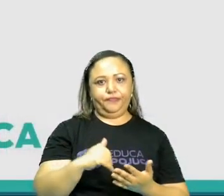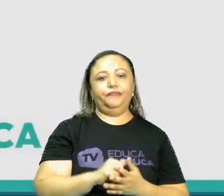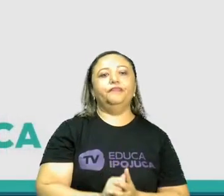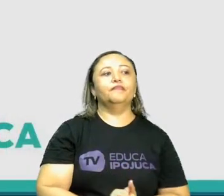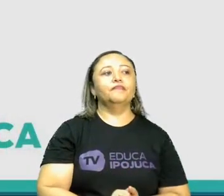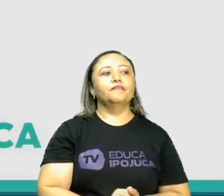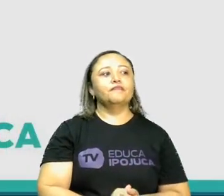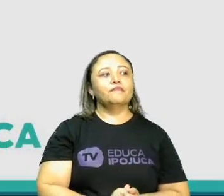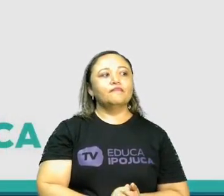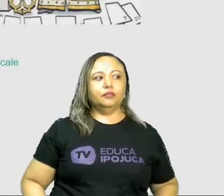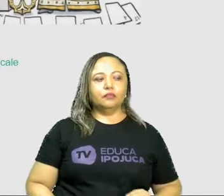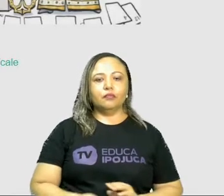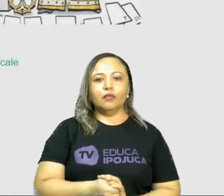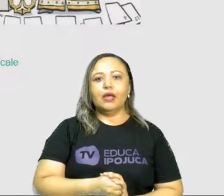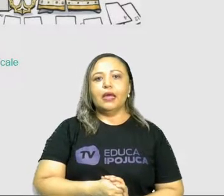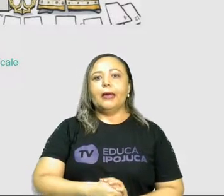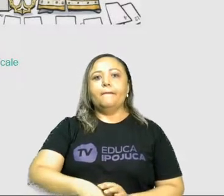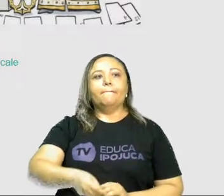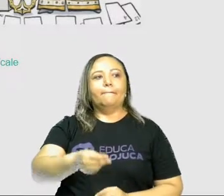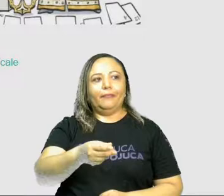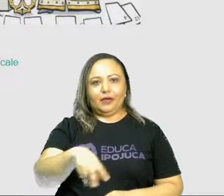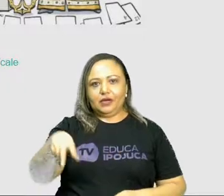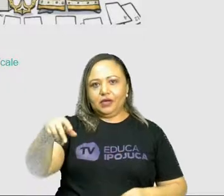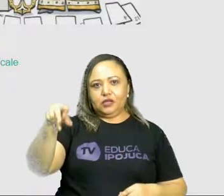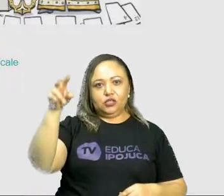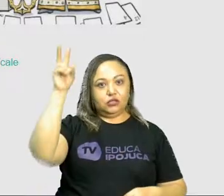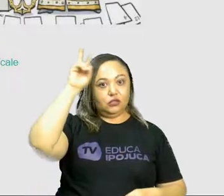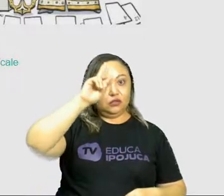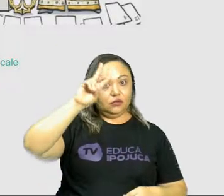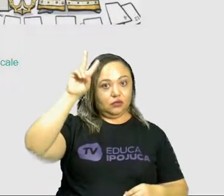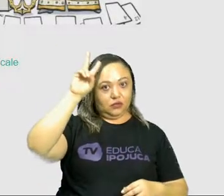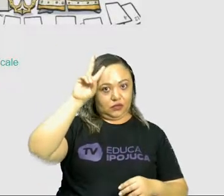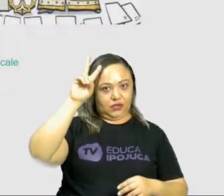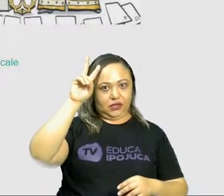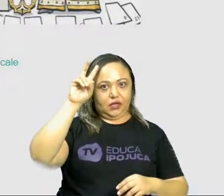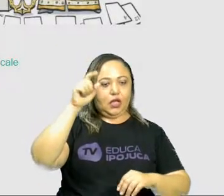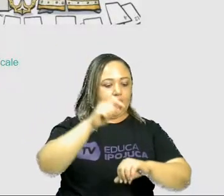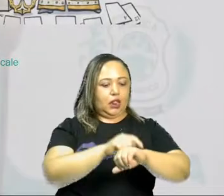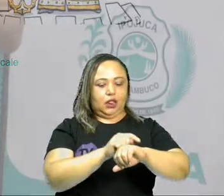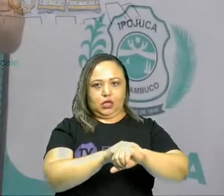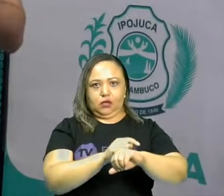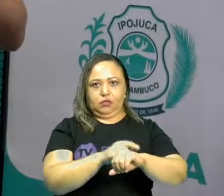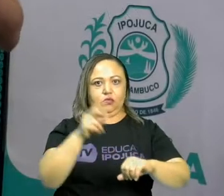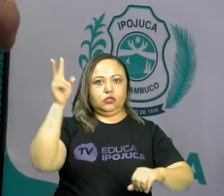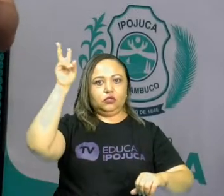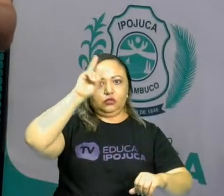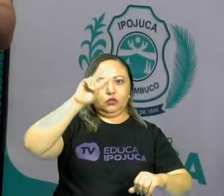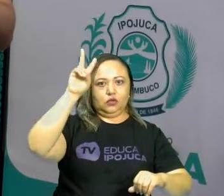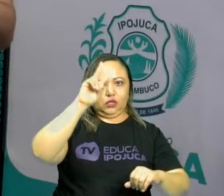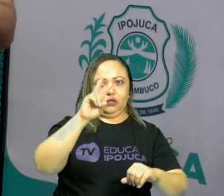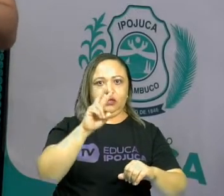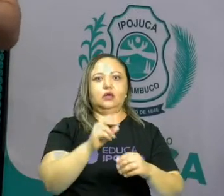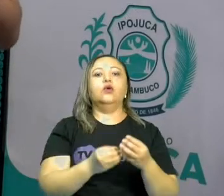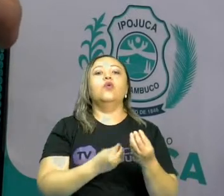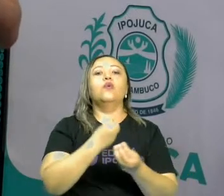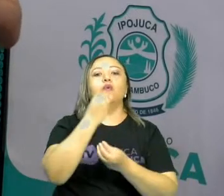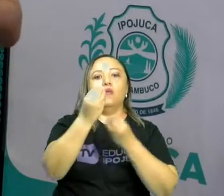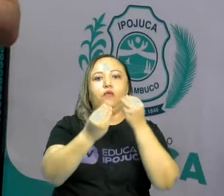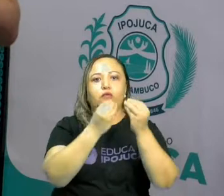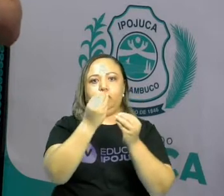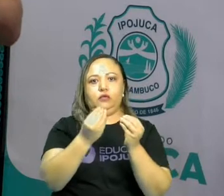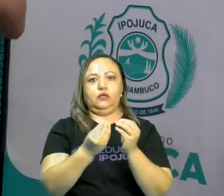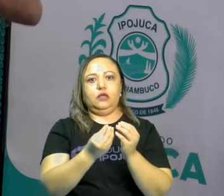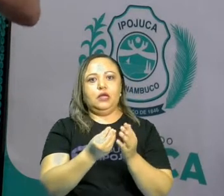vamos lá eu estou como é como é que é o pico histórico da Ilha